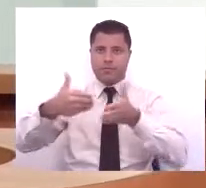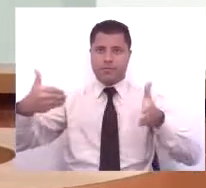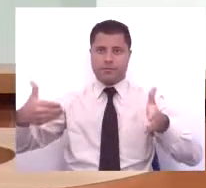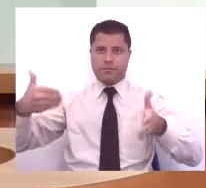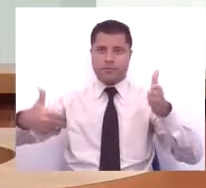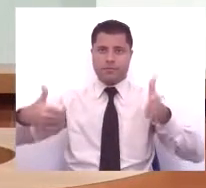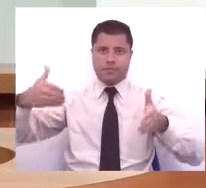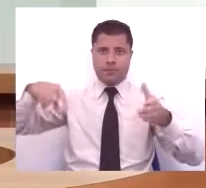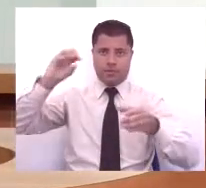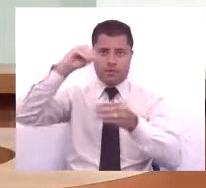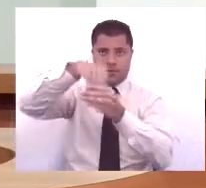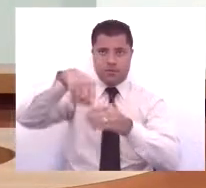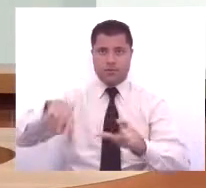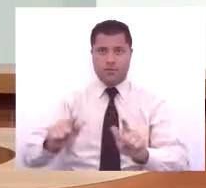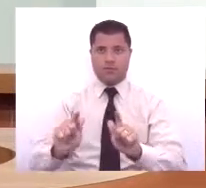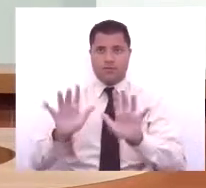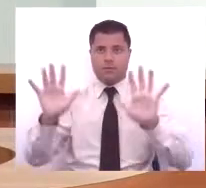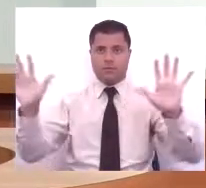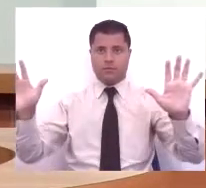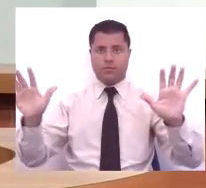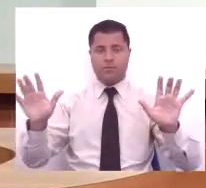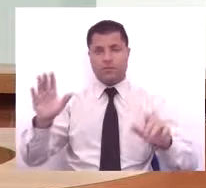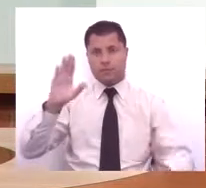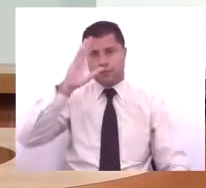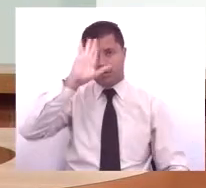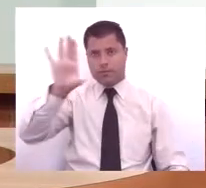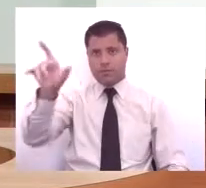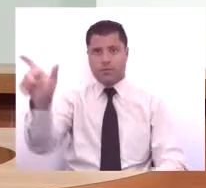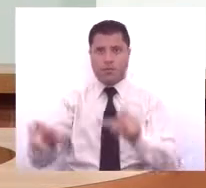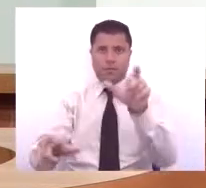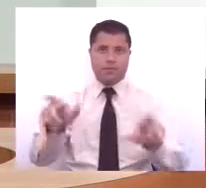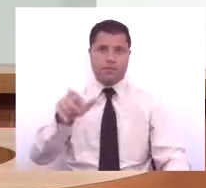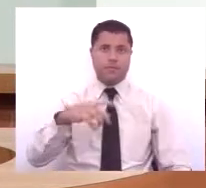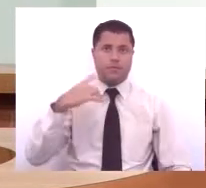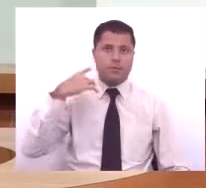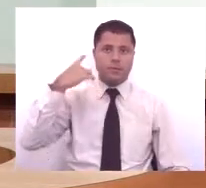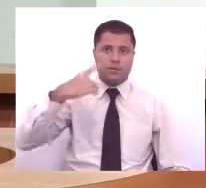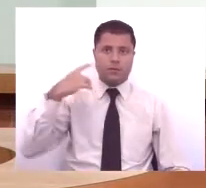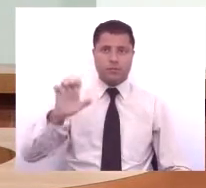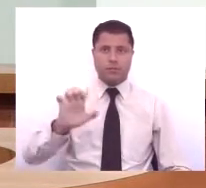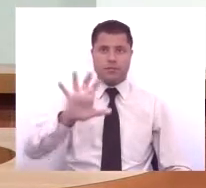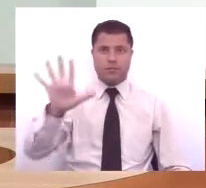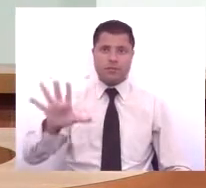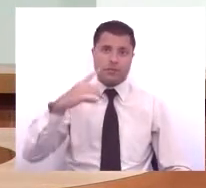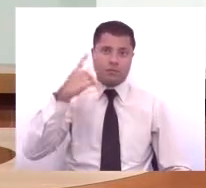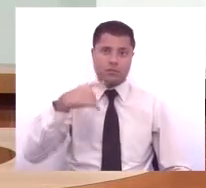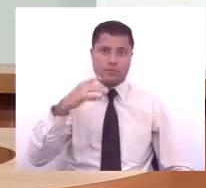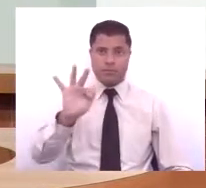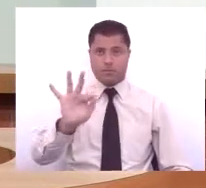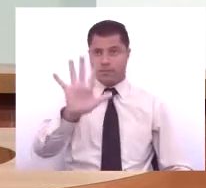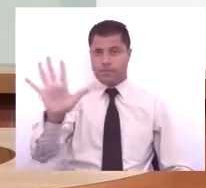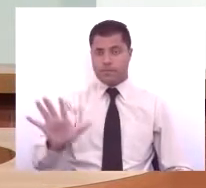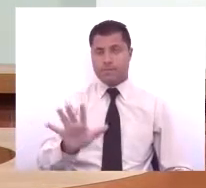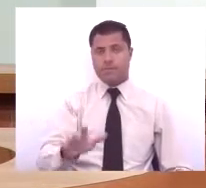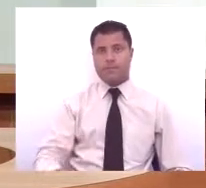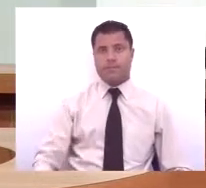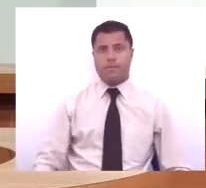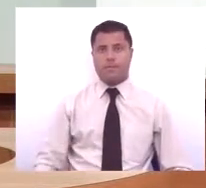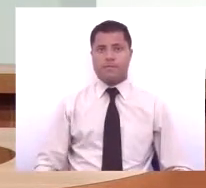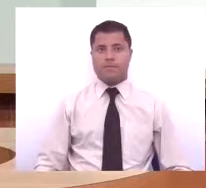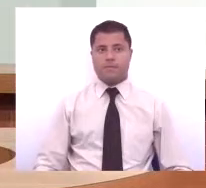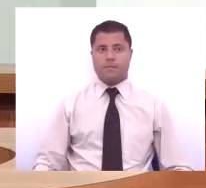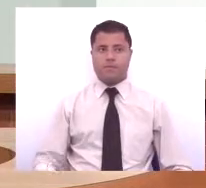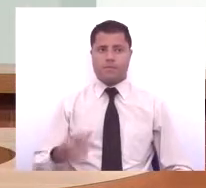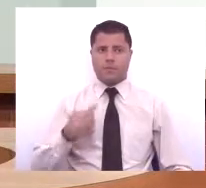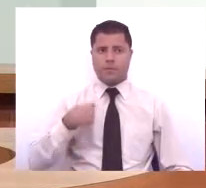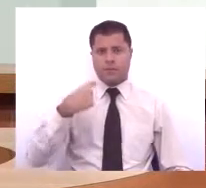em especial com relação às candidaturas de deputado estadual e federal. Eu me recordo que